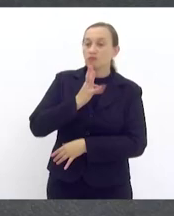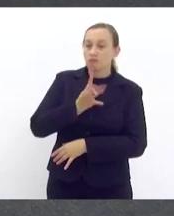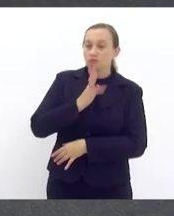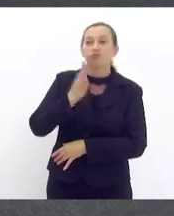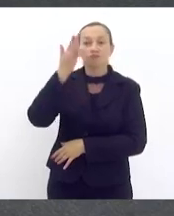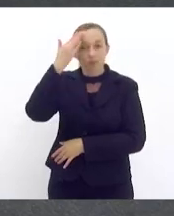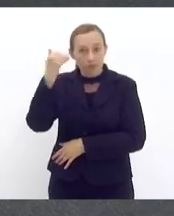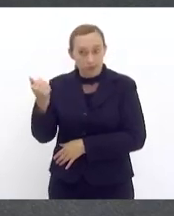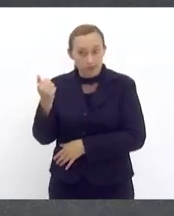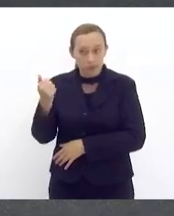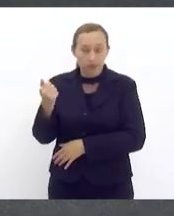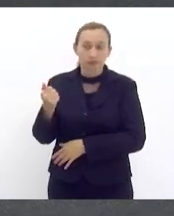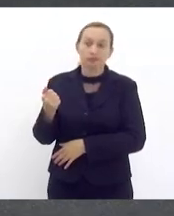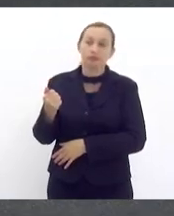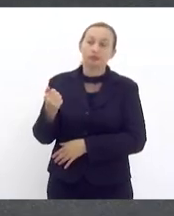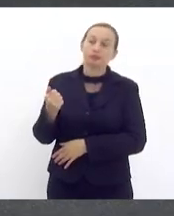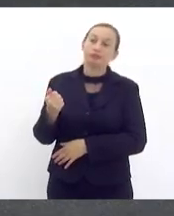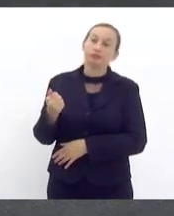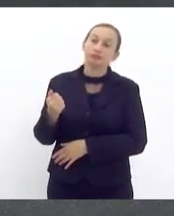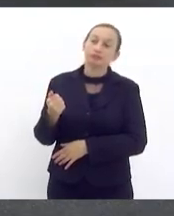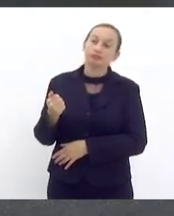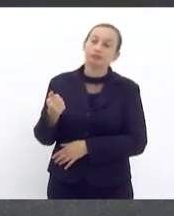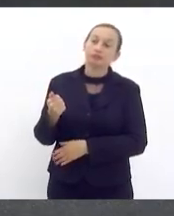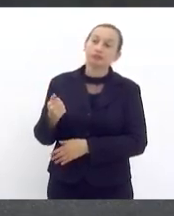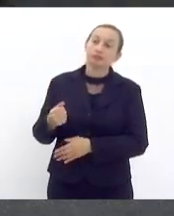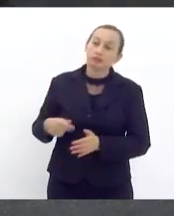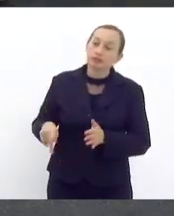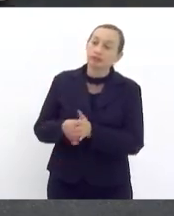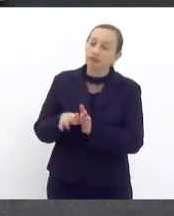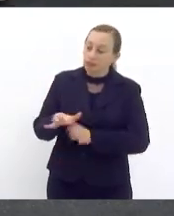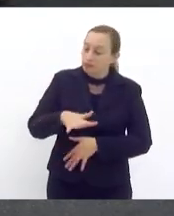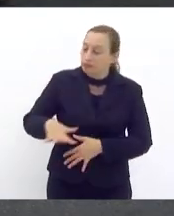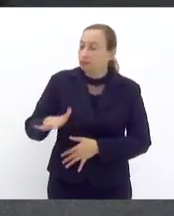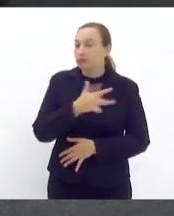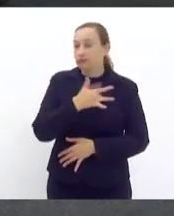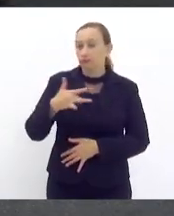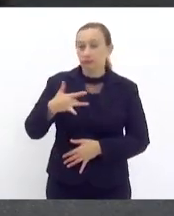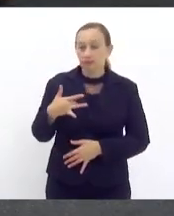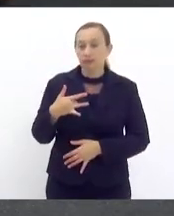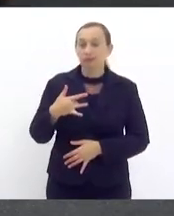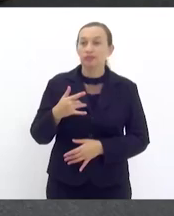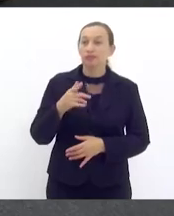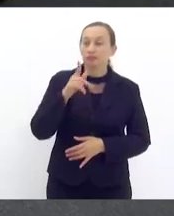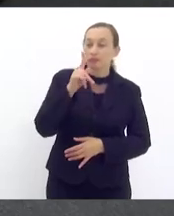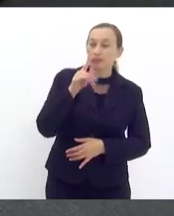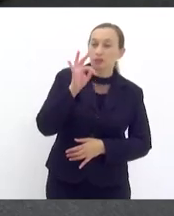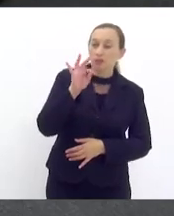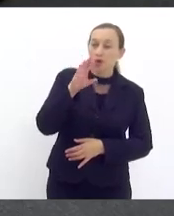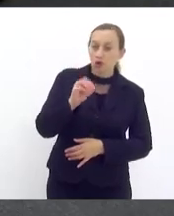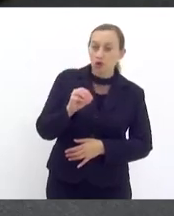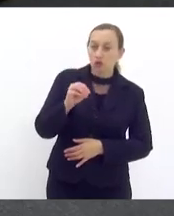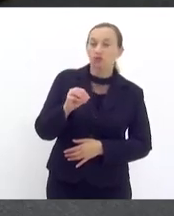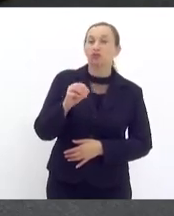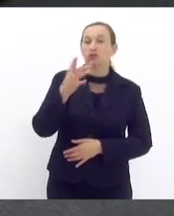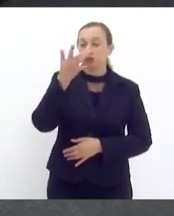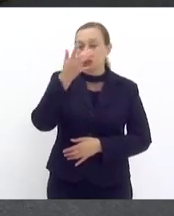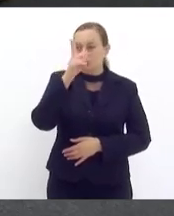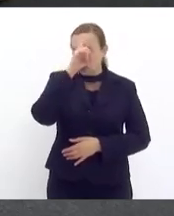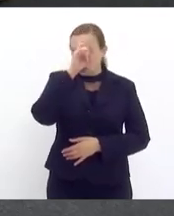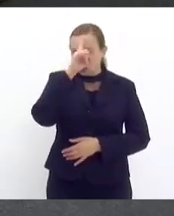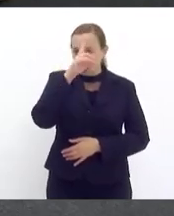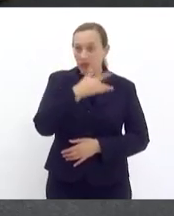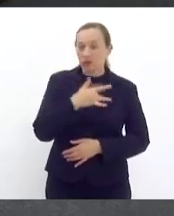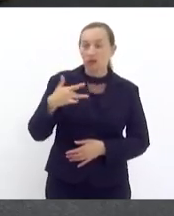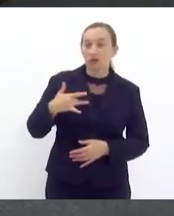tá no chão tá no chão da área da saúde tá nos postos de saúde está nos hospitais né E aí